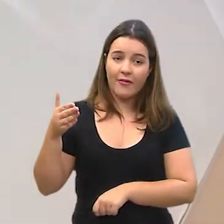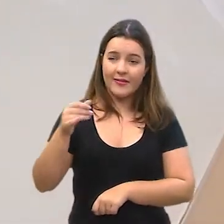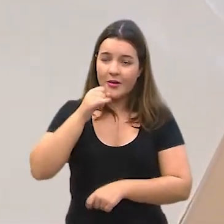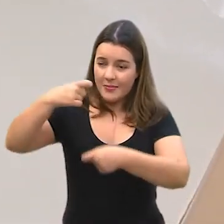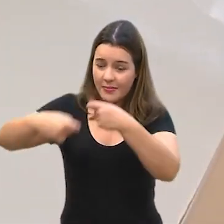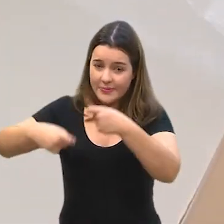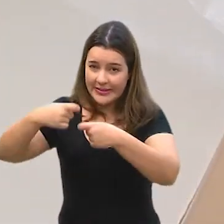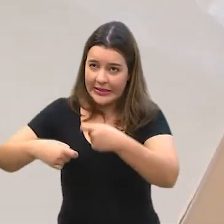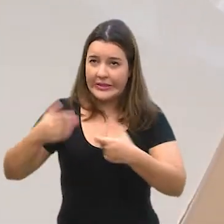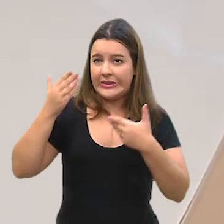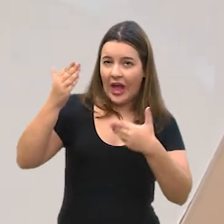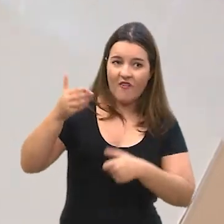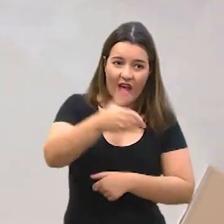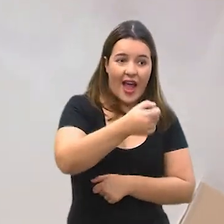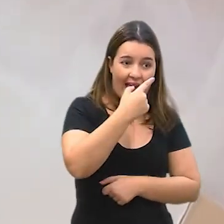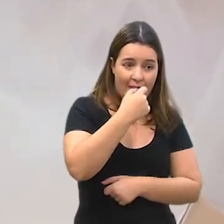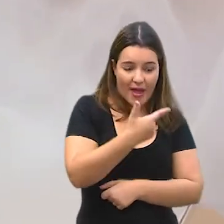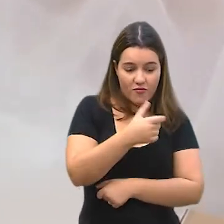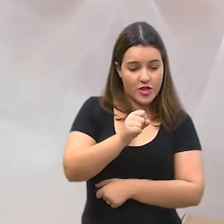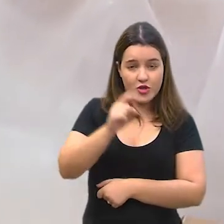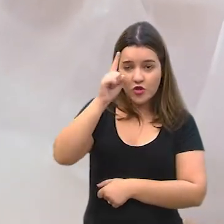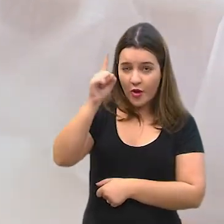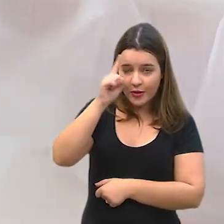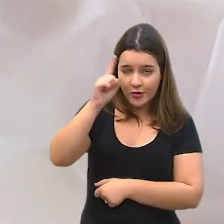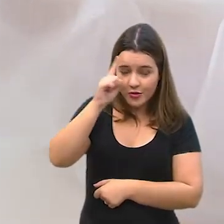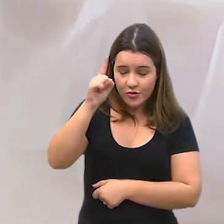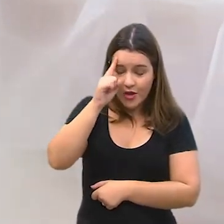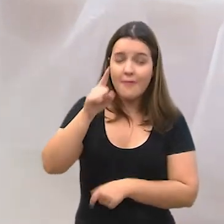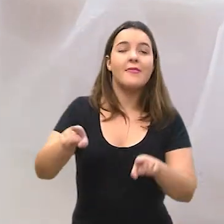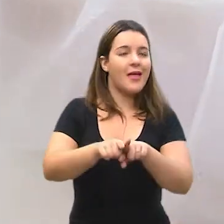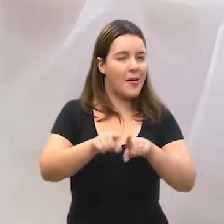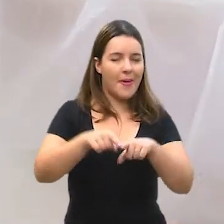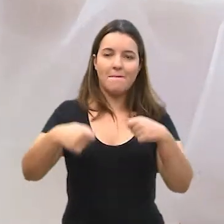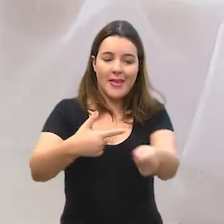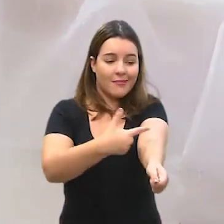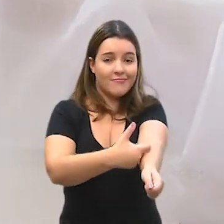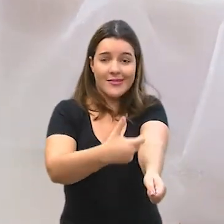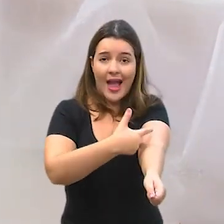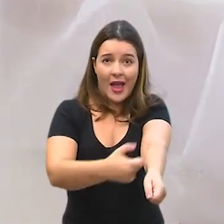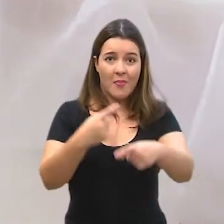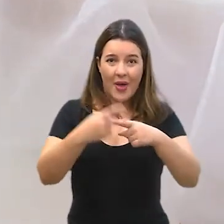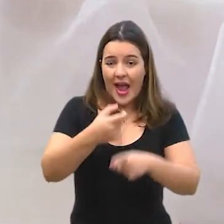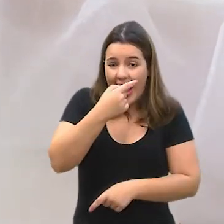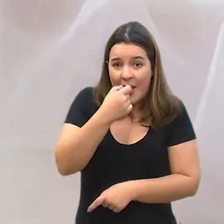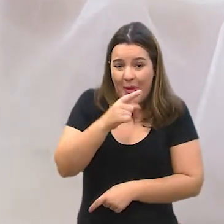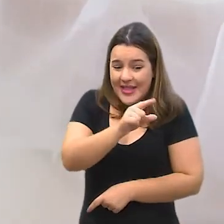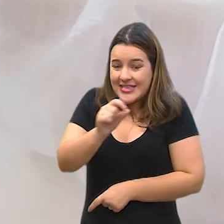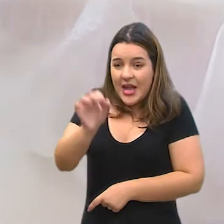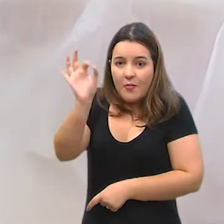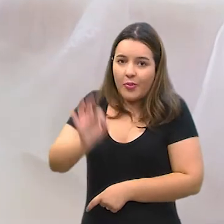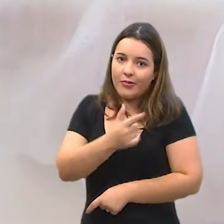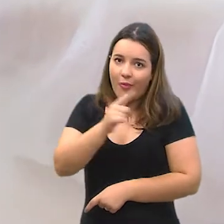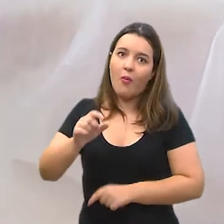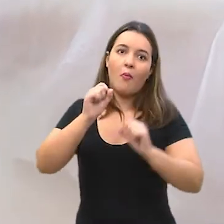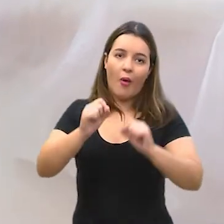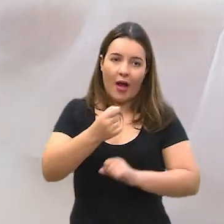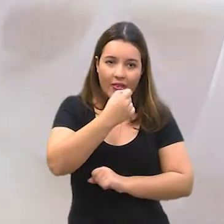PrEP, né, no caso, né? Profilaxia pós-exposição. Que é justamente isso, a pessoa teve uma exposição, ela